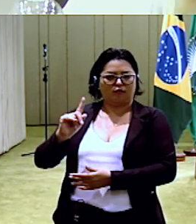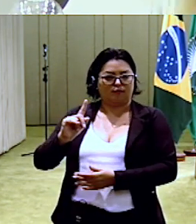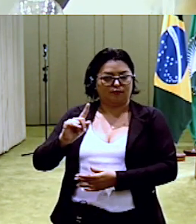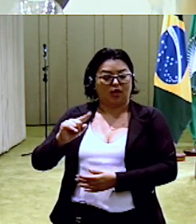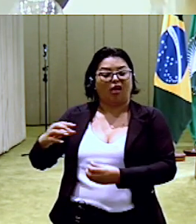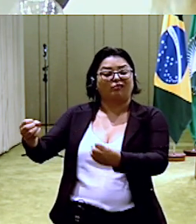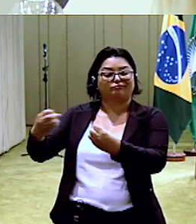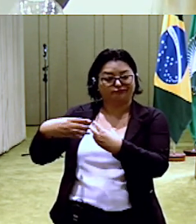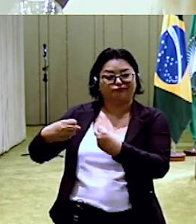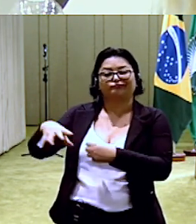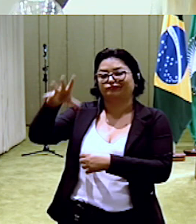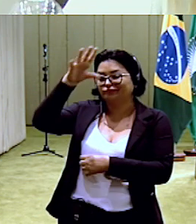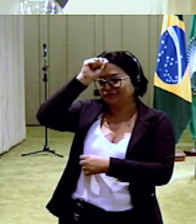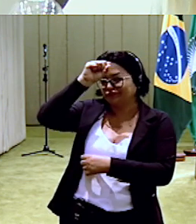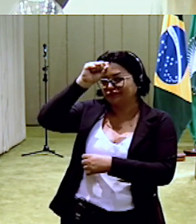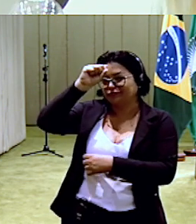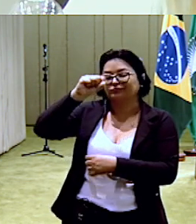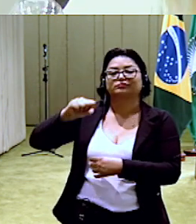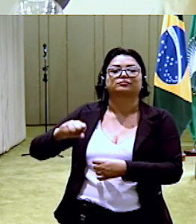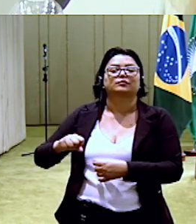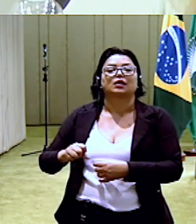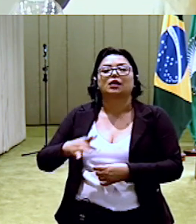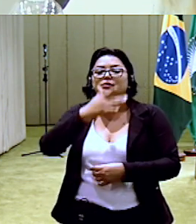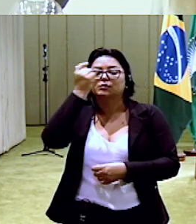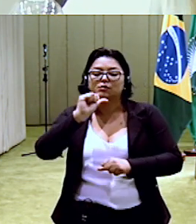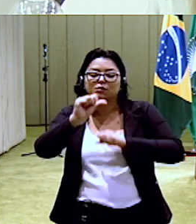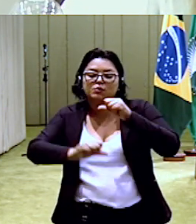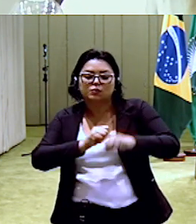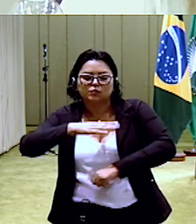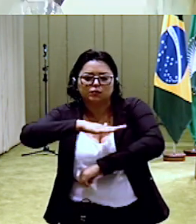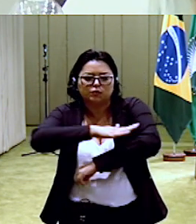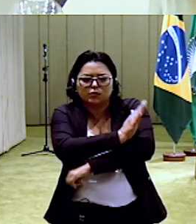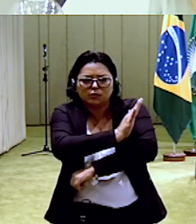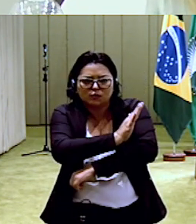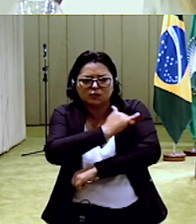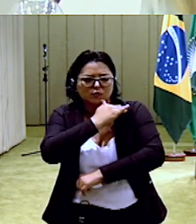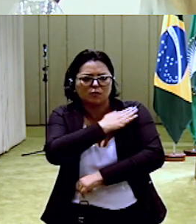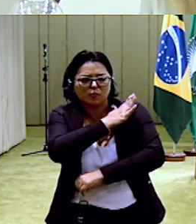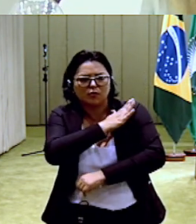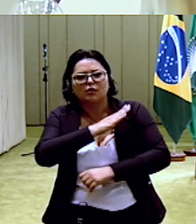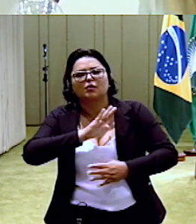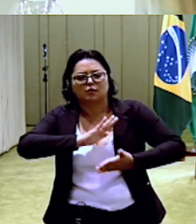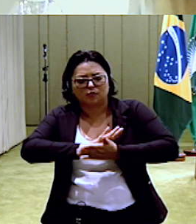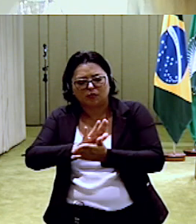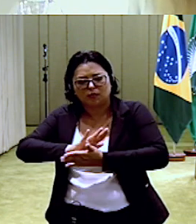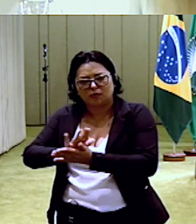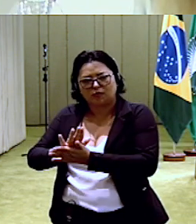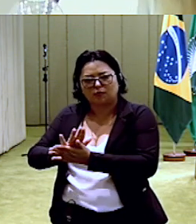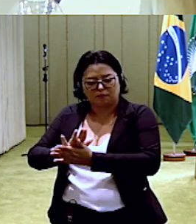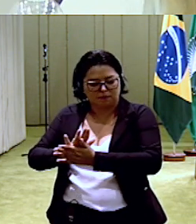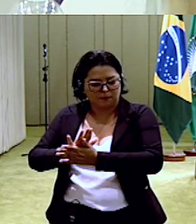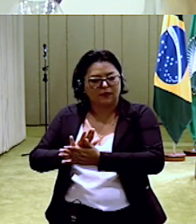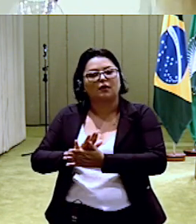Isso é aprendido, infelizmente, mal aprendido. As pessoas se tornam racistas, as pessoas se tornam preconceituosas. Então é